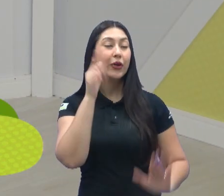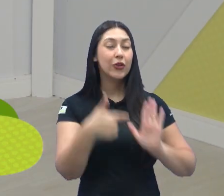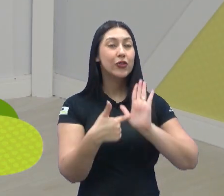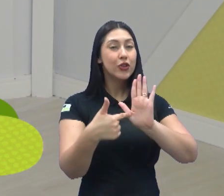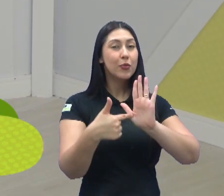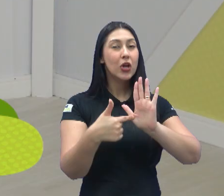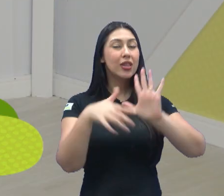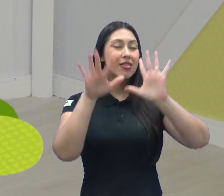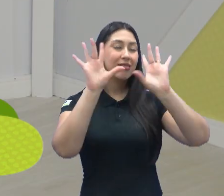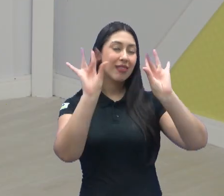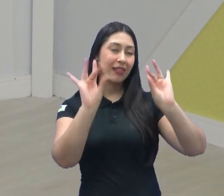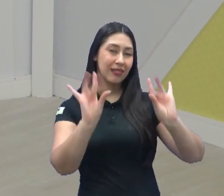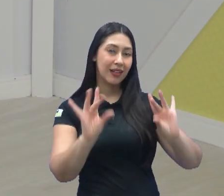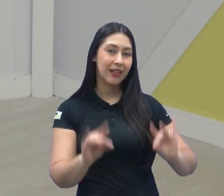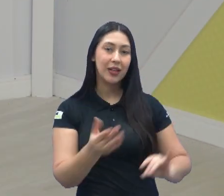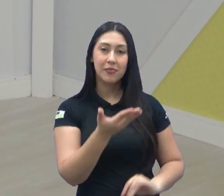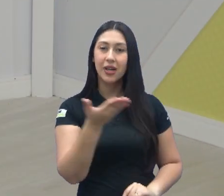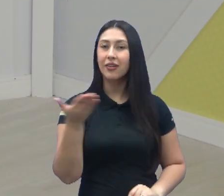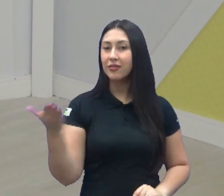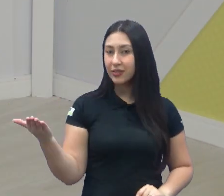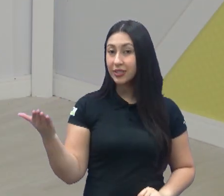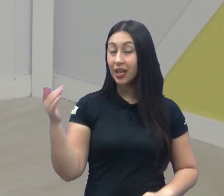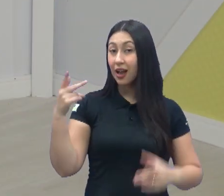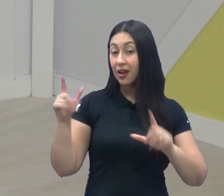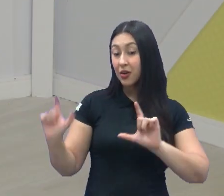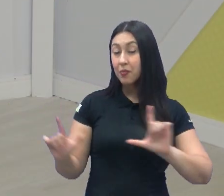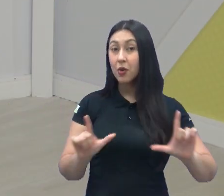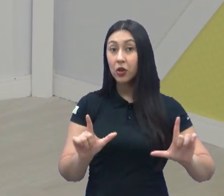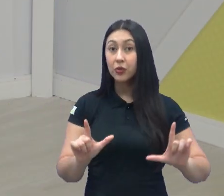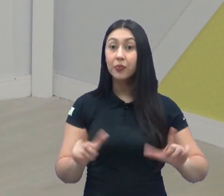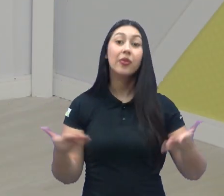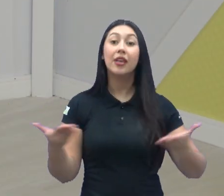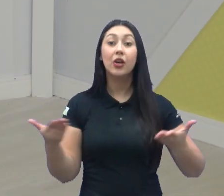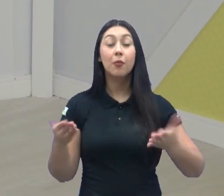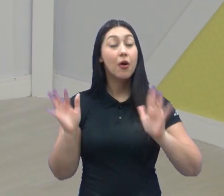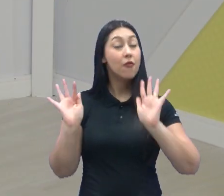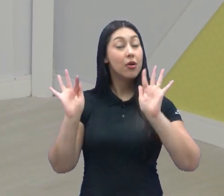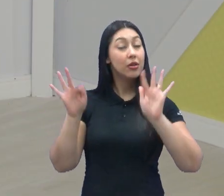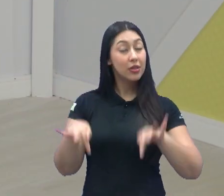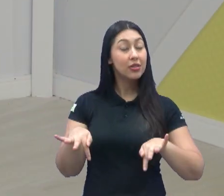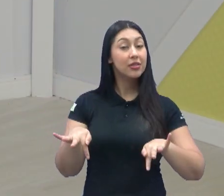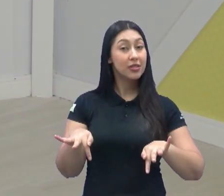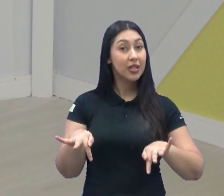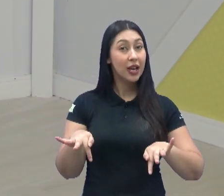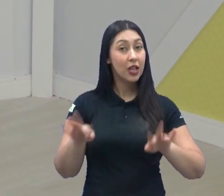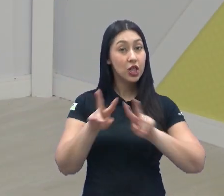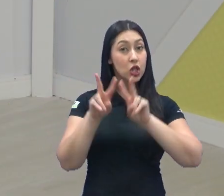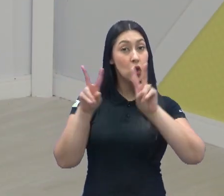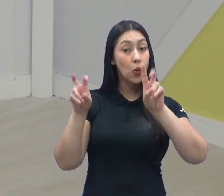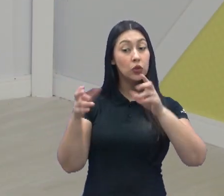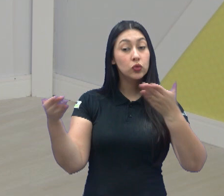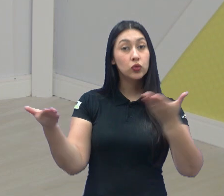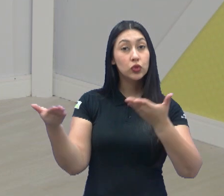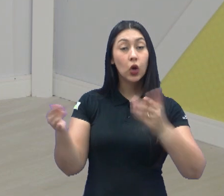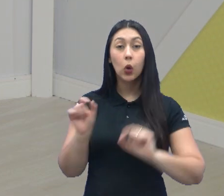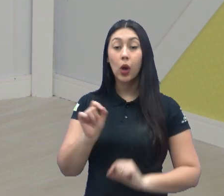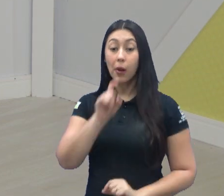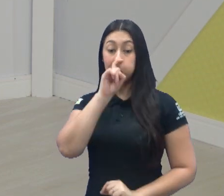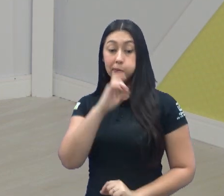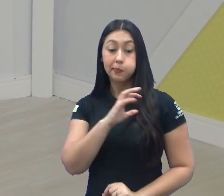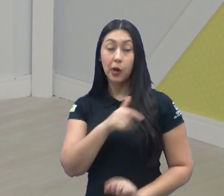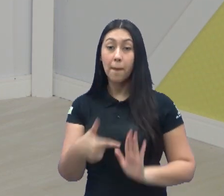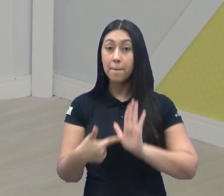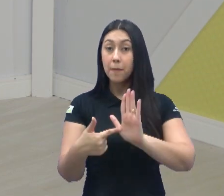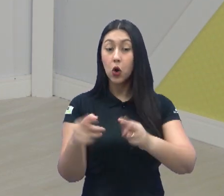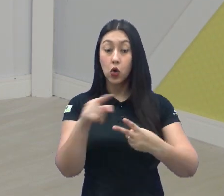os detalhes para você aqui no nosso Hora do Esporte. Paulito, para a gente fechar o programa de hoje, mudando de assunto, a diretoria da Águia anunciou mais 2